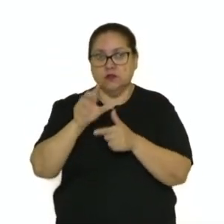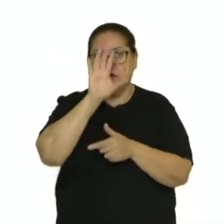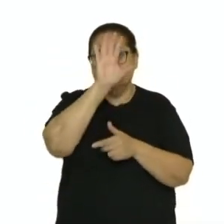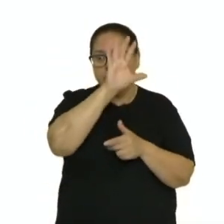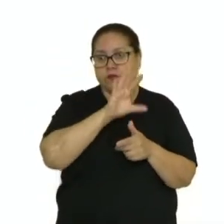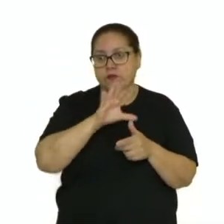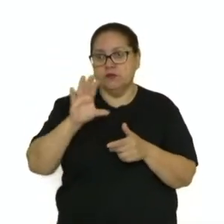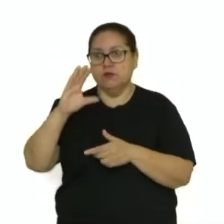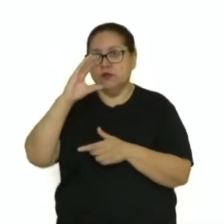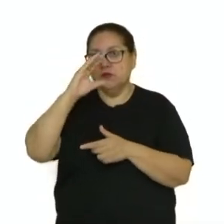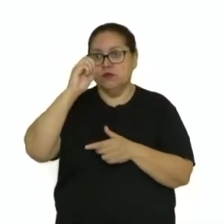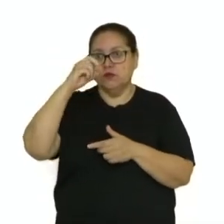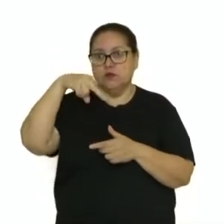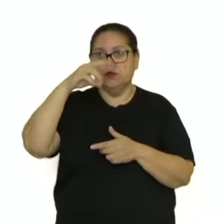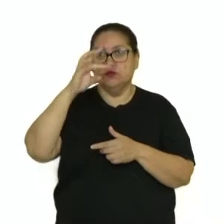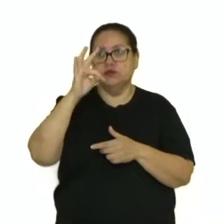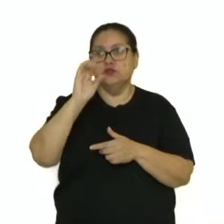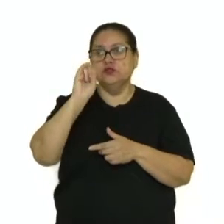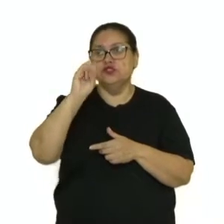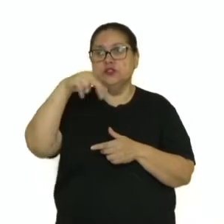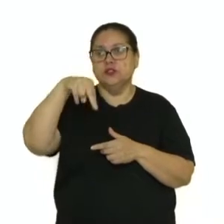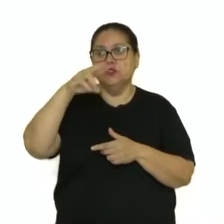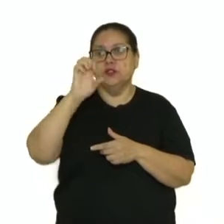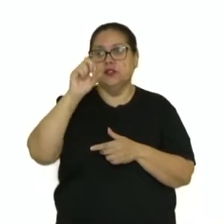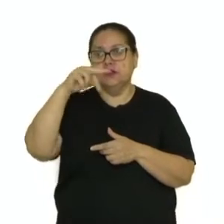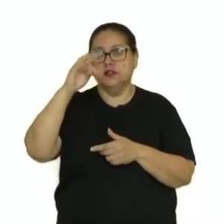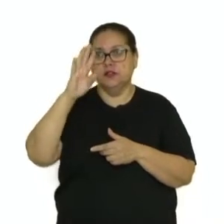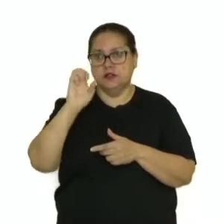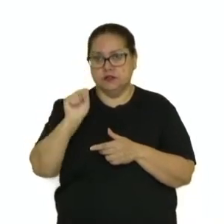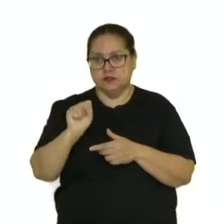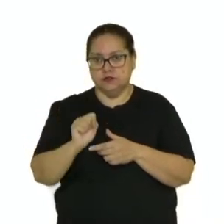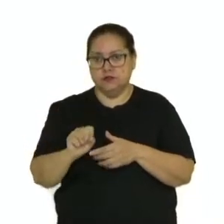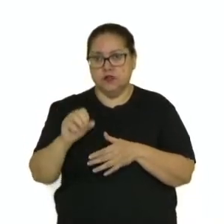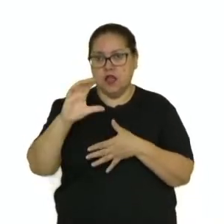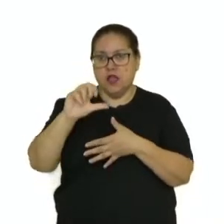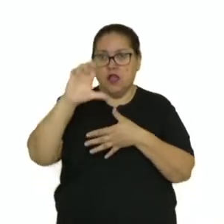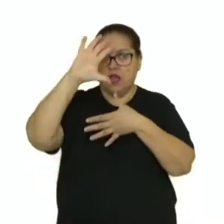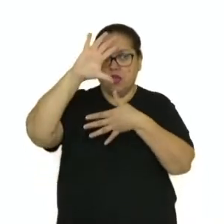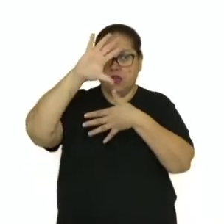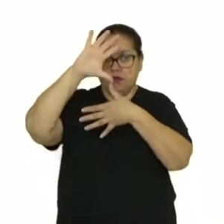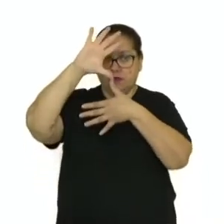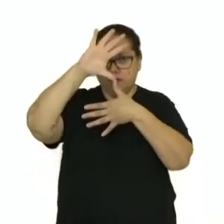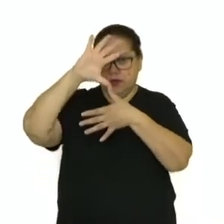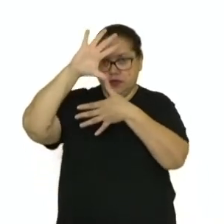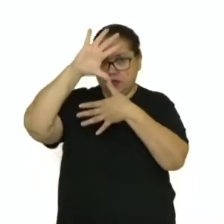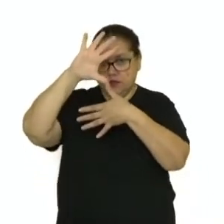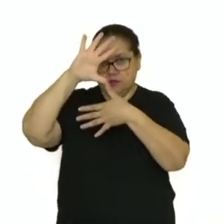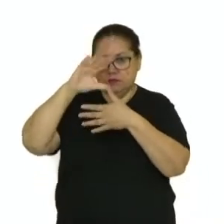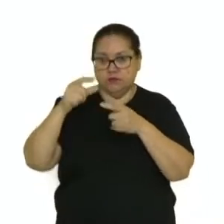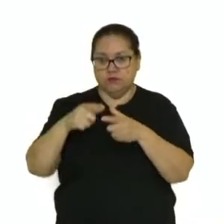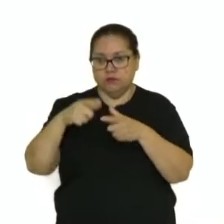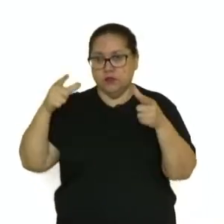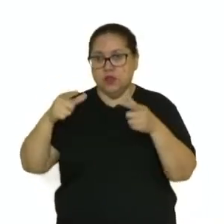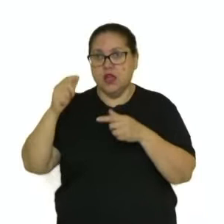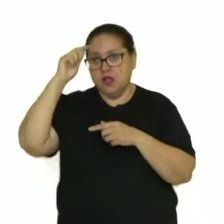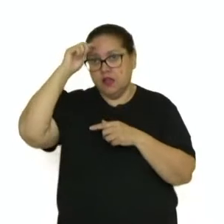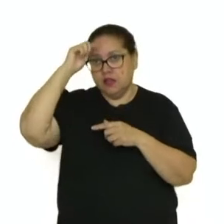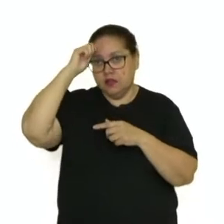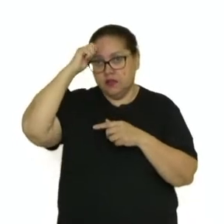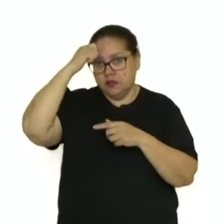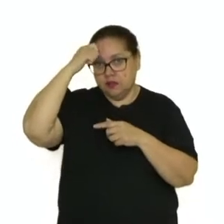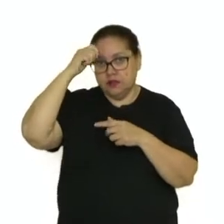no mundo. Existem então 6 continentes, que são a América, por tamanho, né? A Ásia,